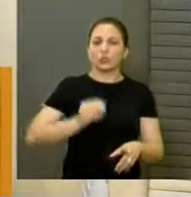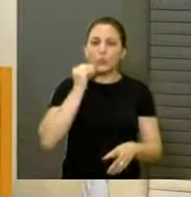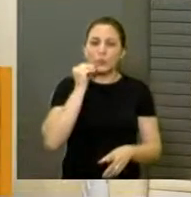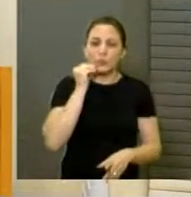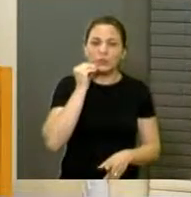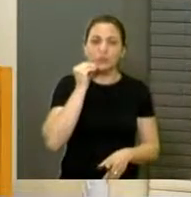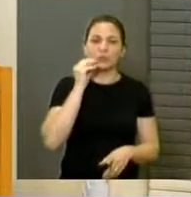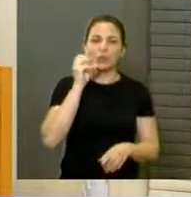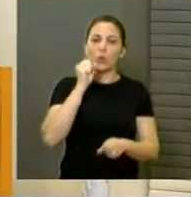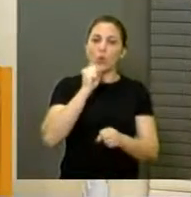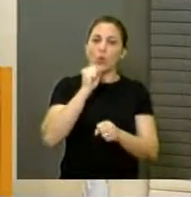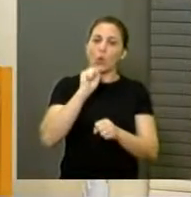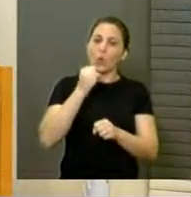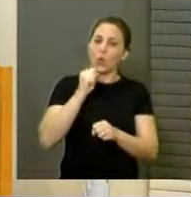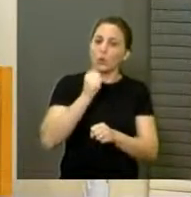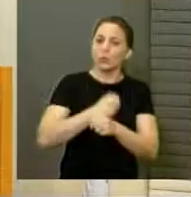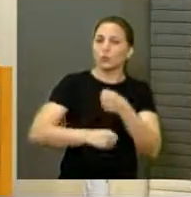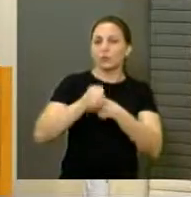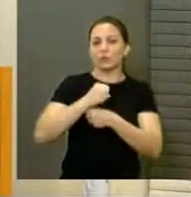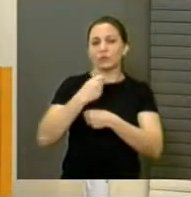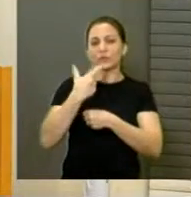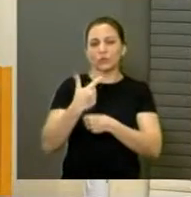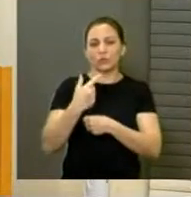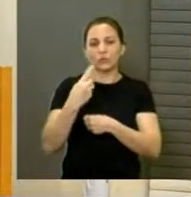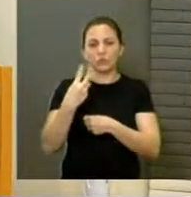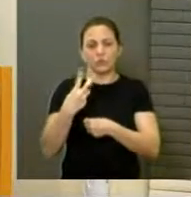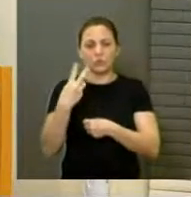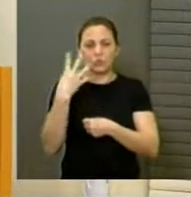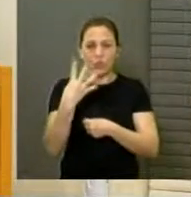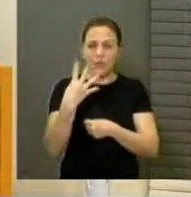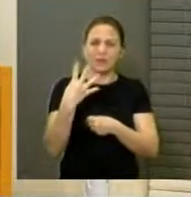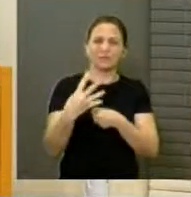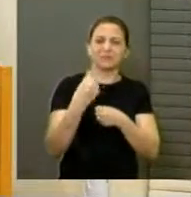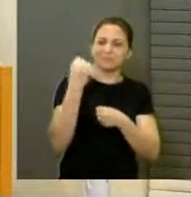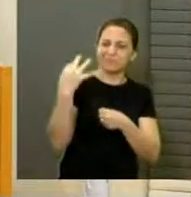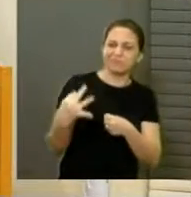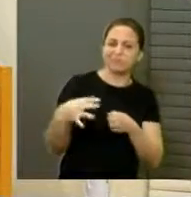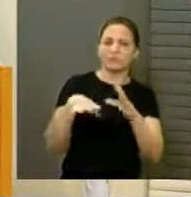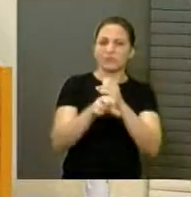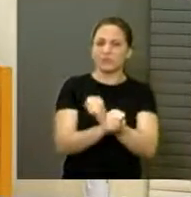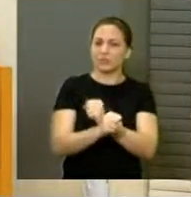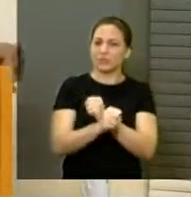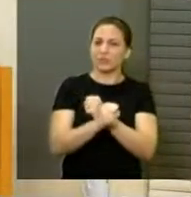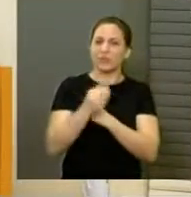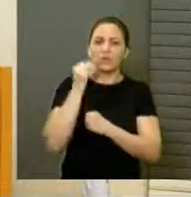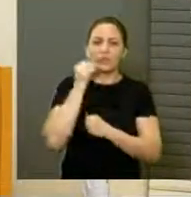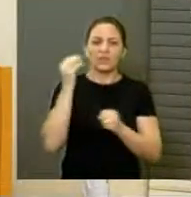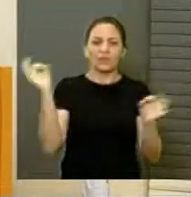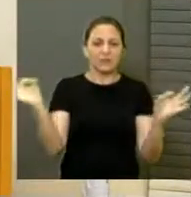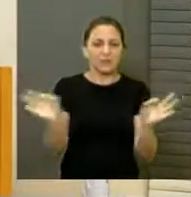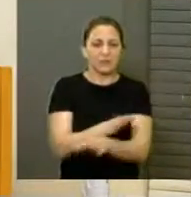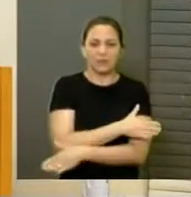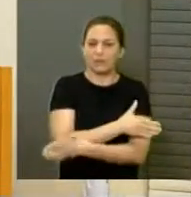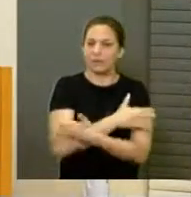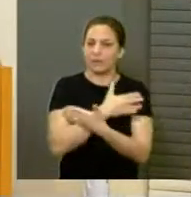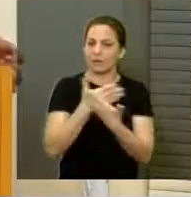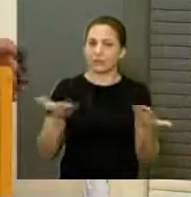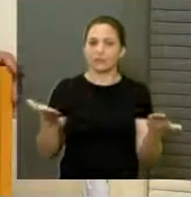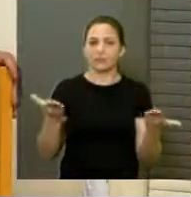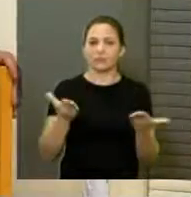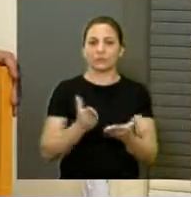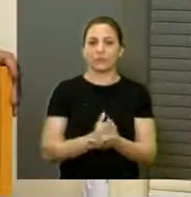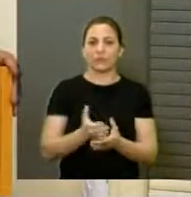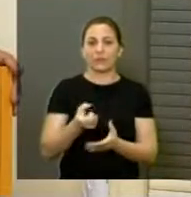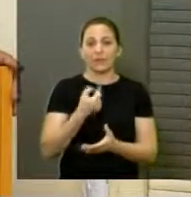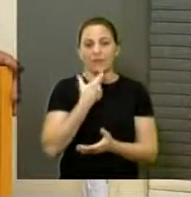tiveram 8 anos, mais 4, mais 2, mais chance do quê? De acabar com tudo? É engraçado,